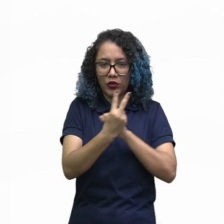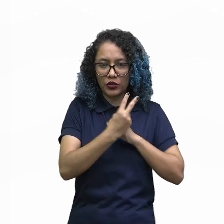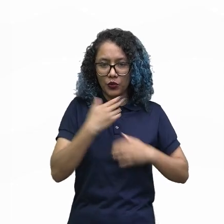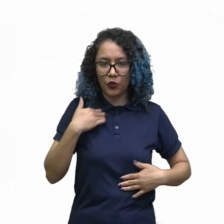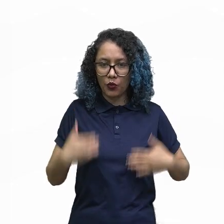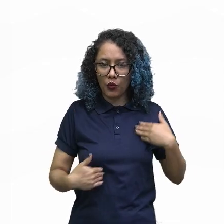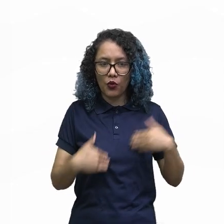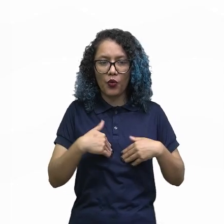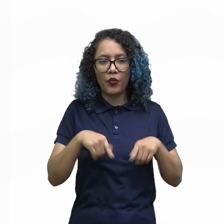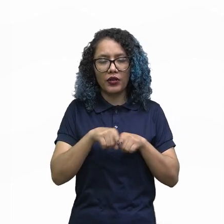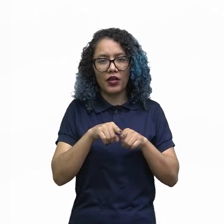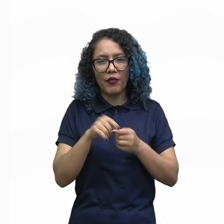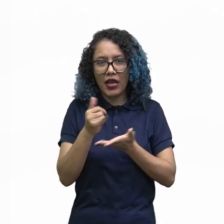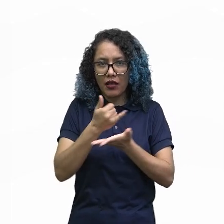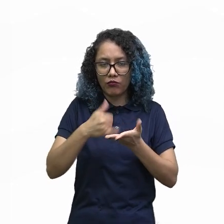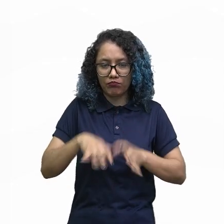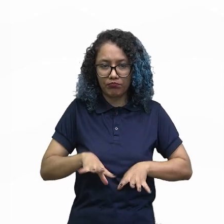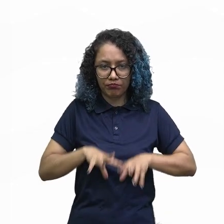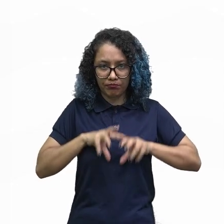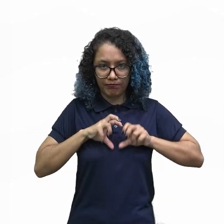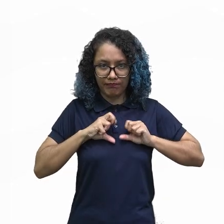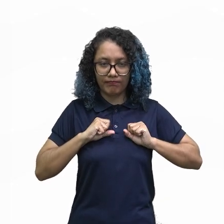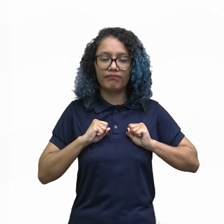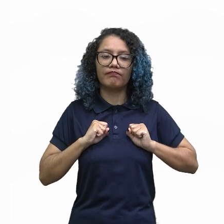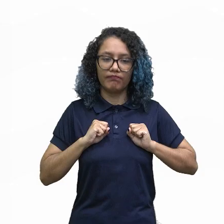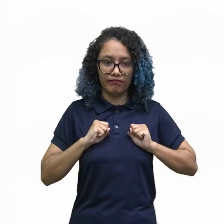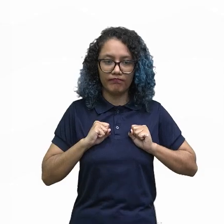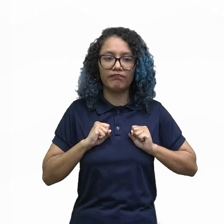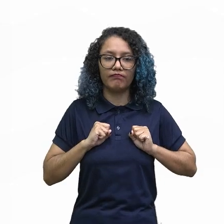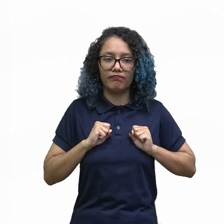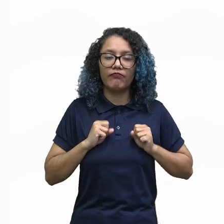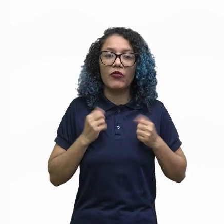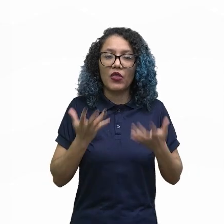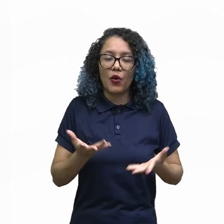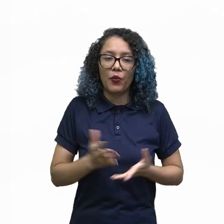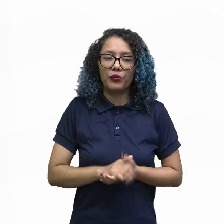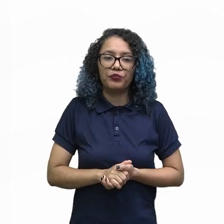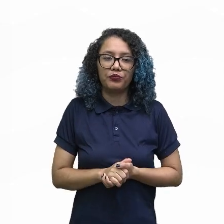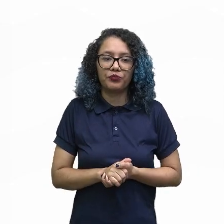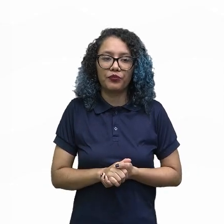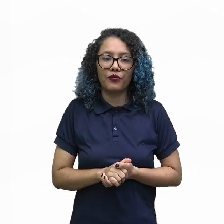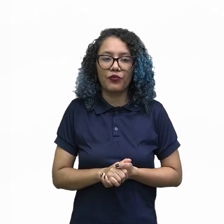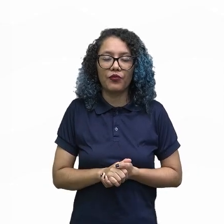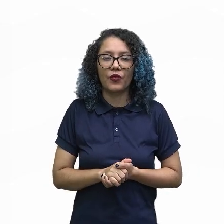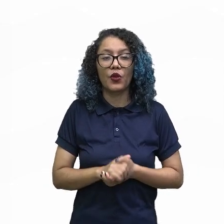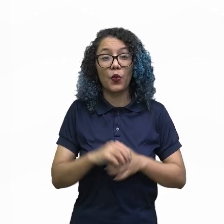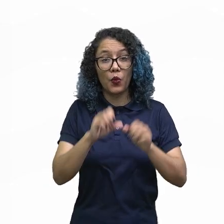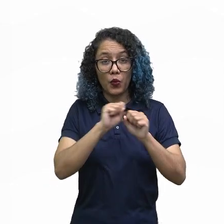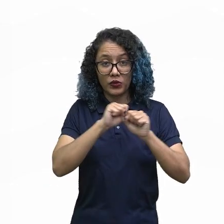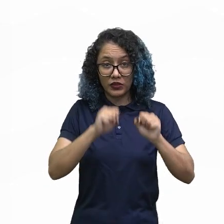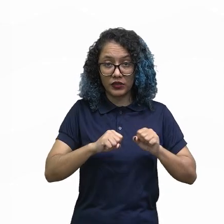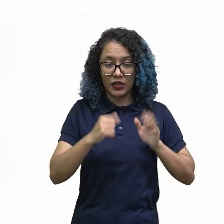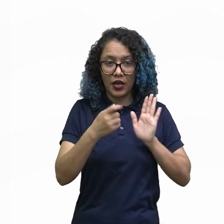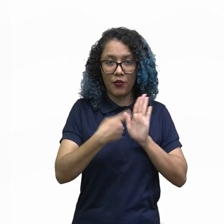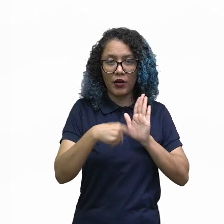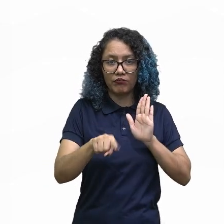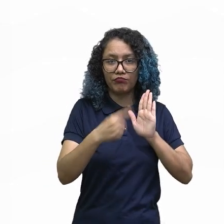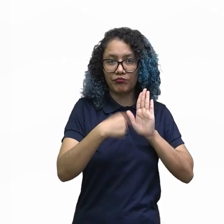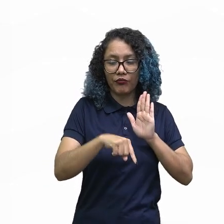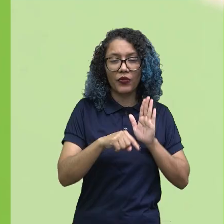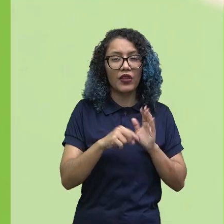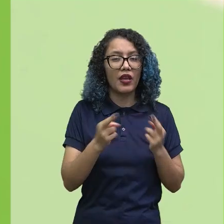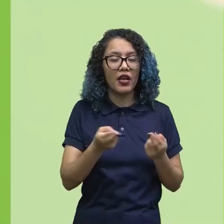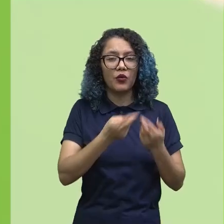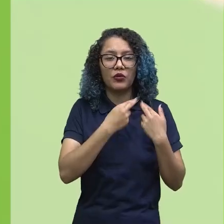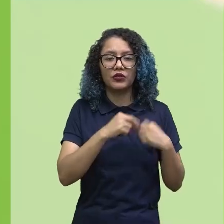também na absorção de lipídios, né? Então, a gente viu que o sistema imunológico, ele está ali específico para